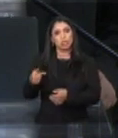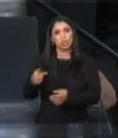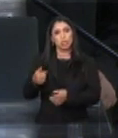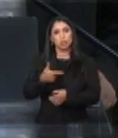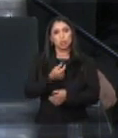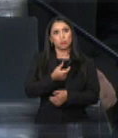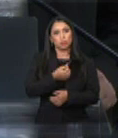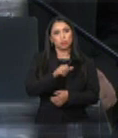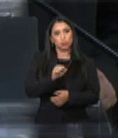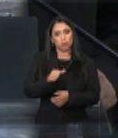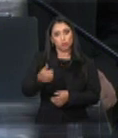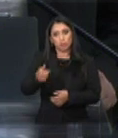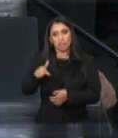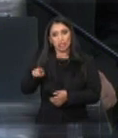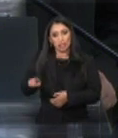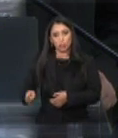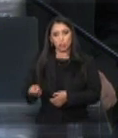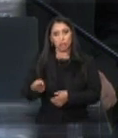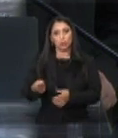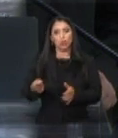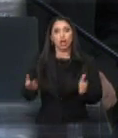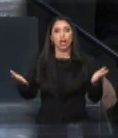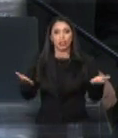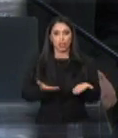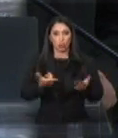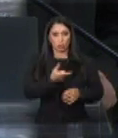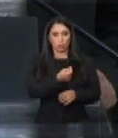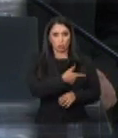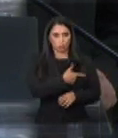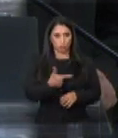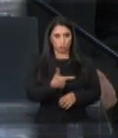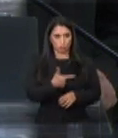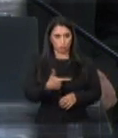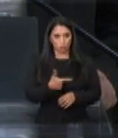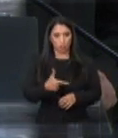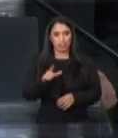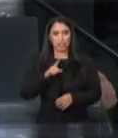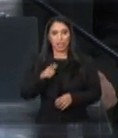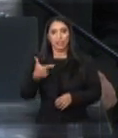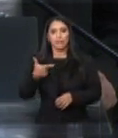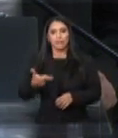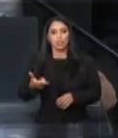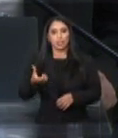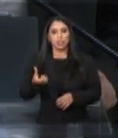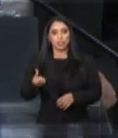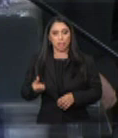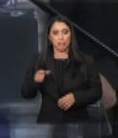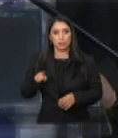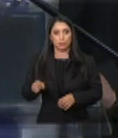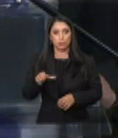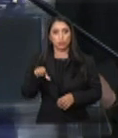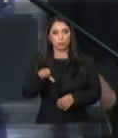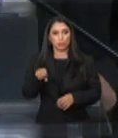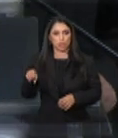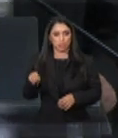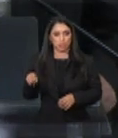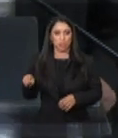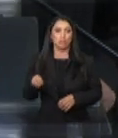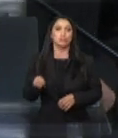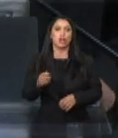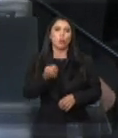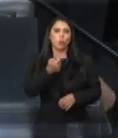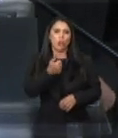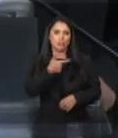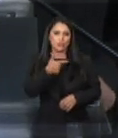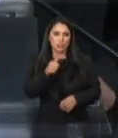mil e assim vai até chegarmos agora em 2022 com 26.900 vagas quase 27 mil